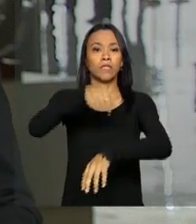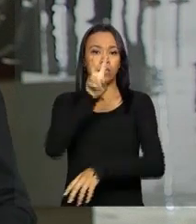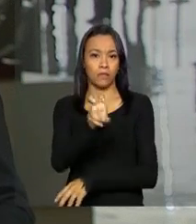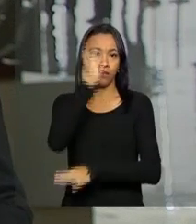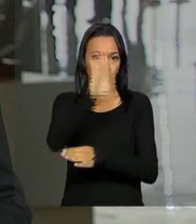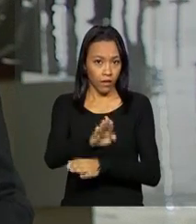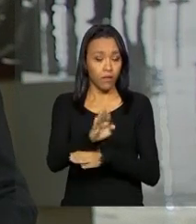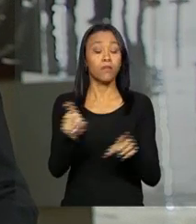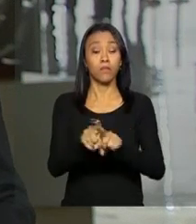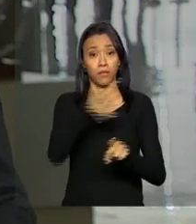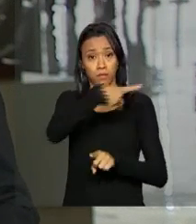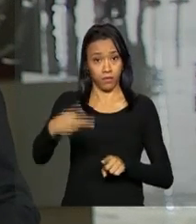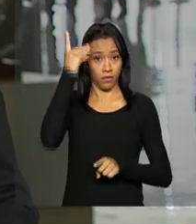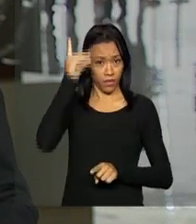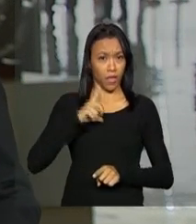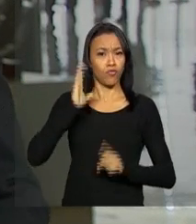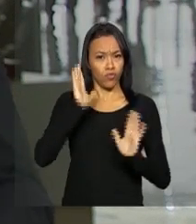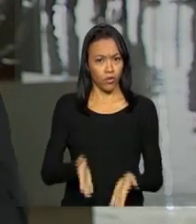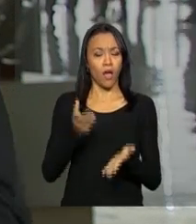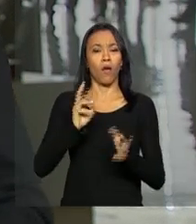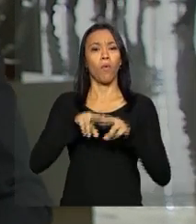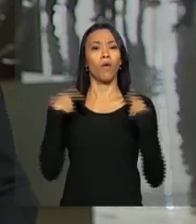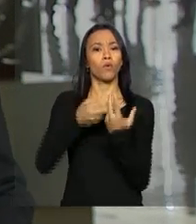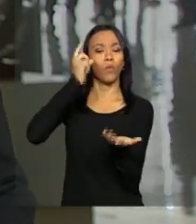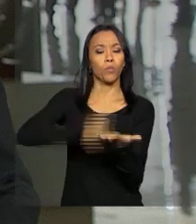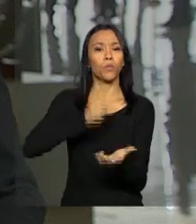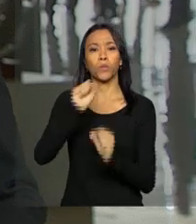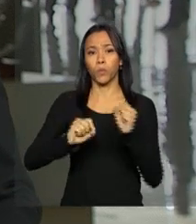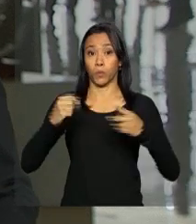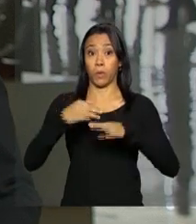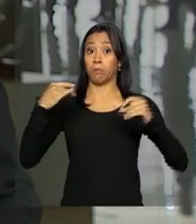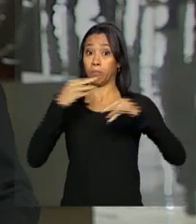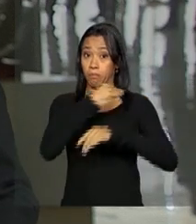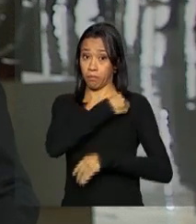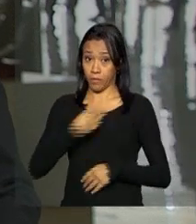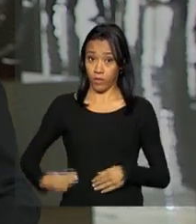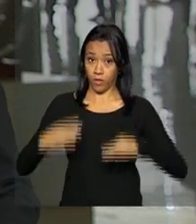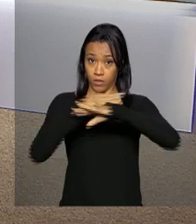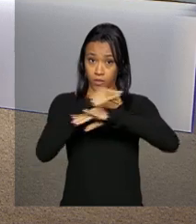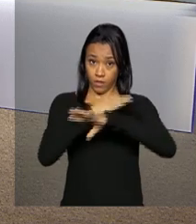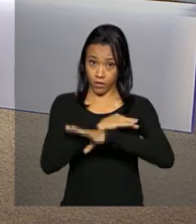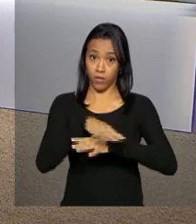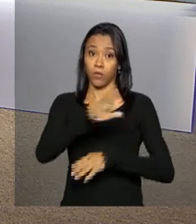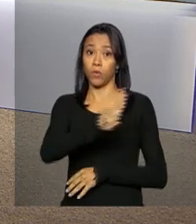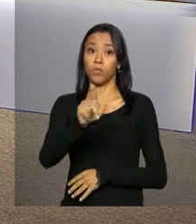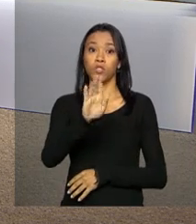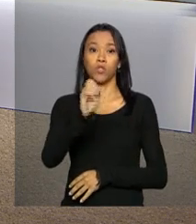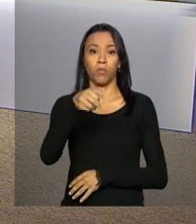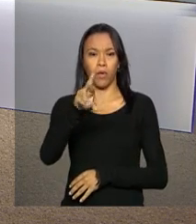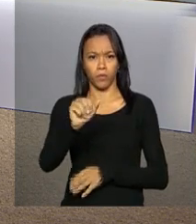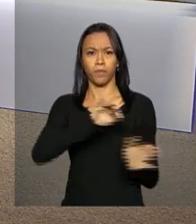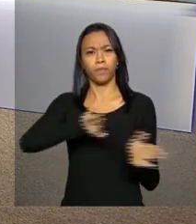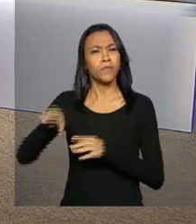presidenta di russef tem uma reunião marcada com o Ministro das cidades Gilberto Cassab Daniele Pois é Leandro a luta contra